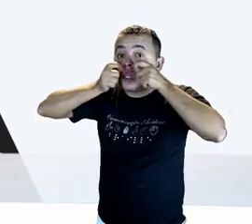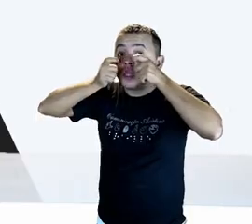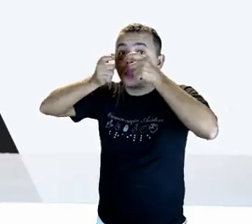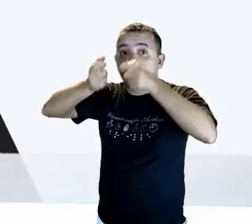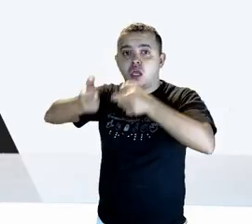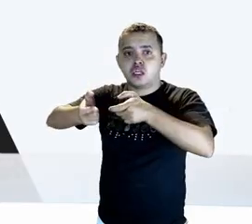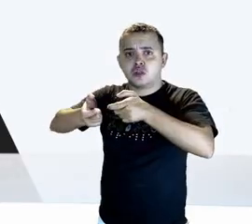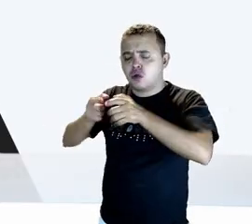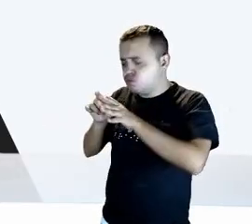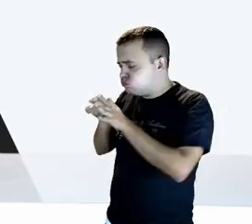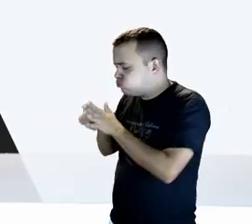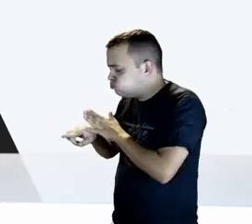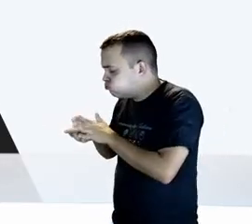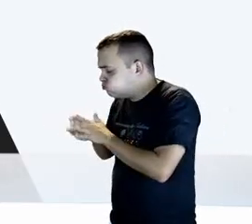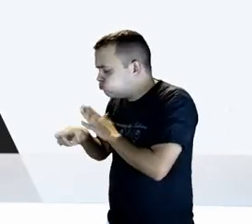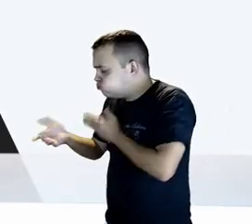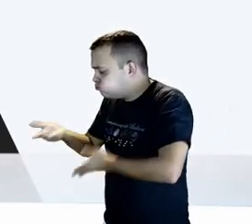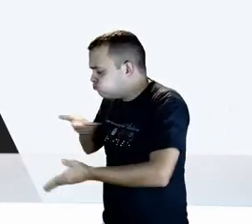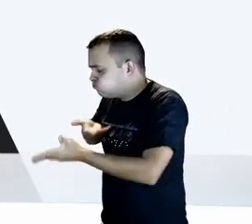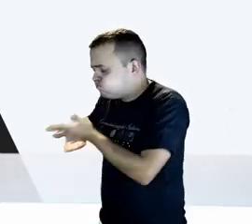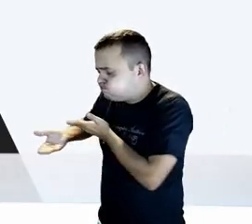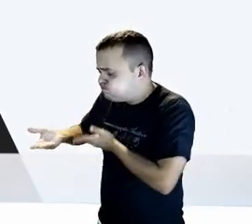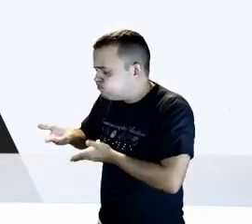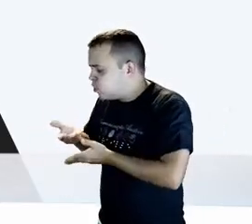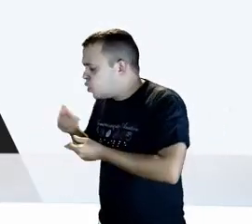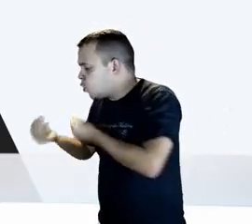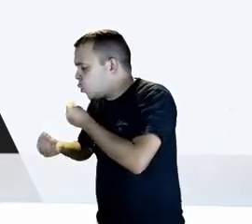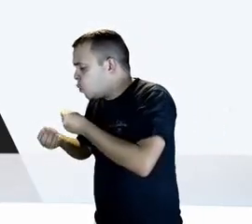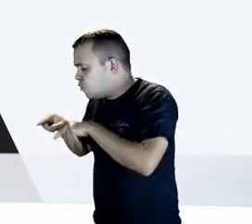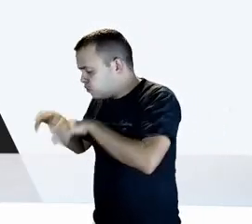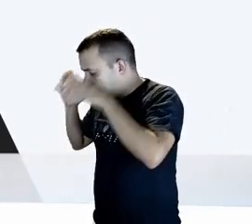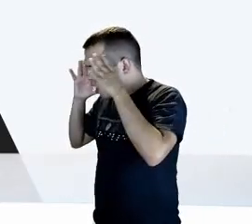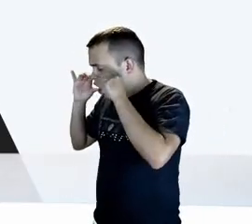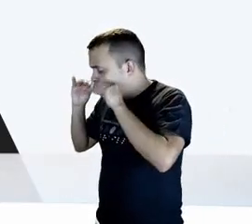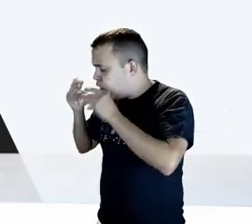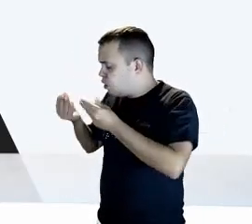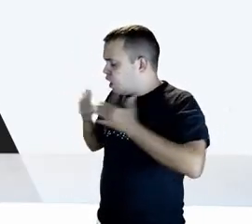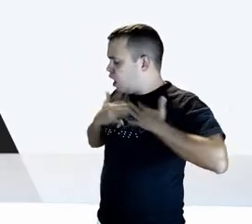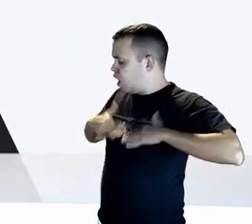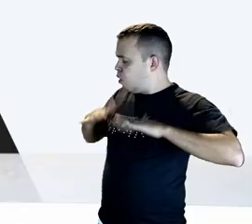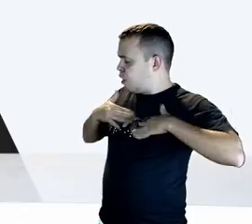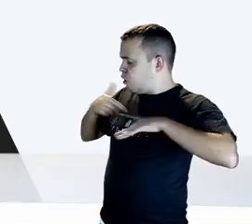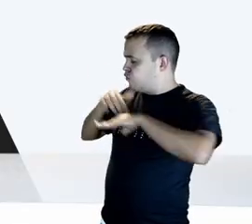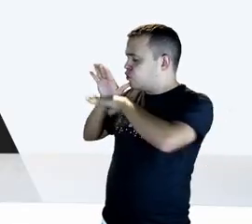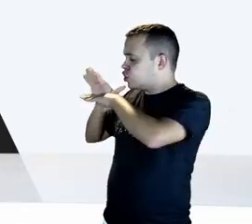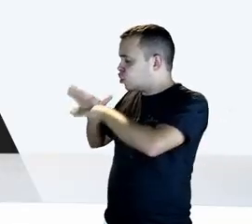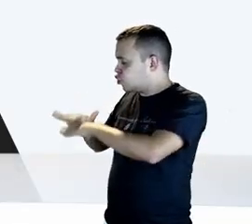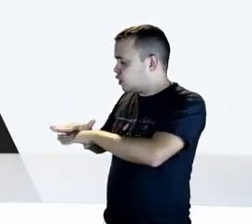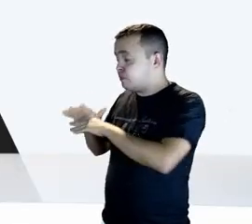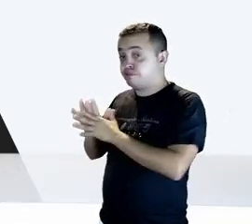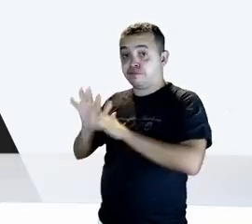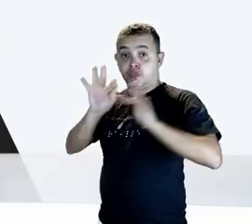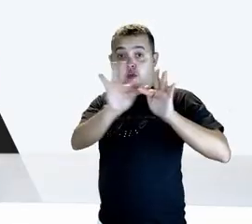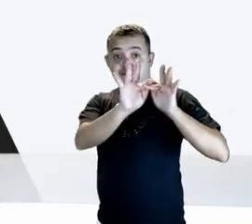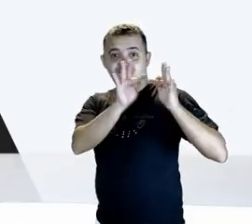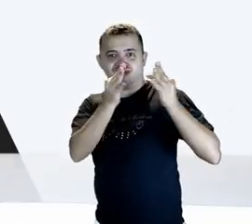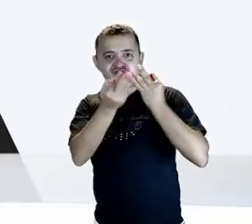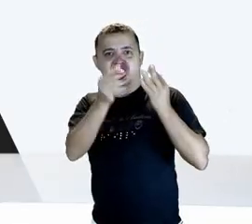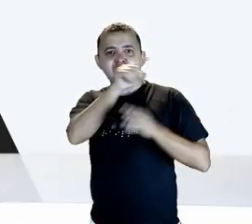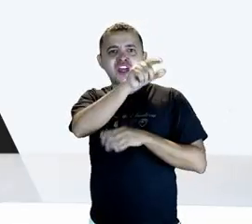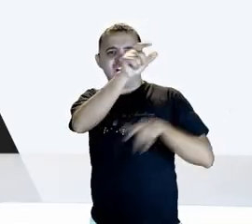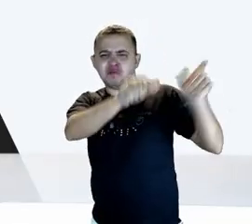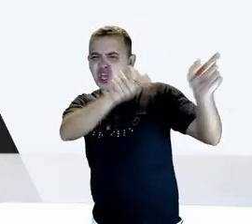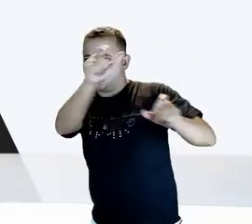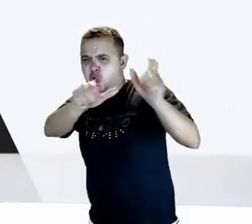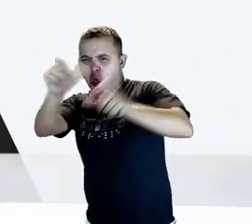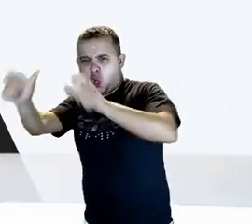obter informações e ajudar a tranquilizar a vítima, seus familiares e